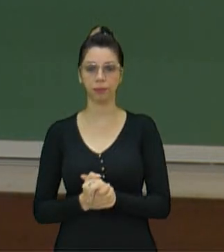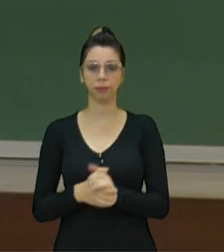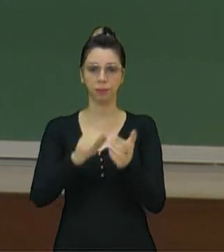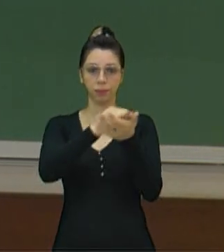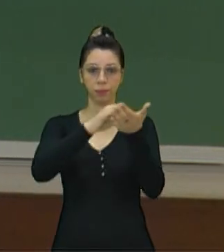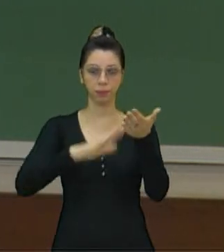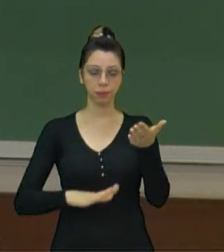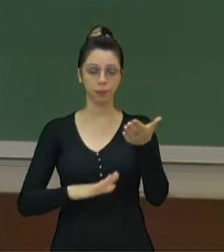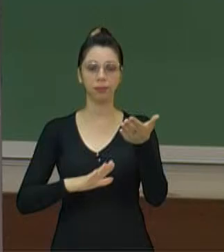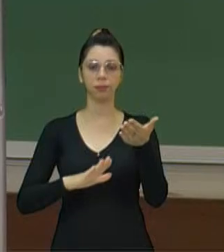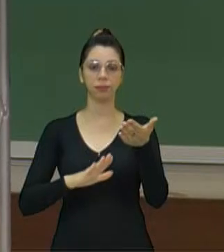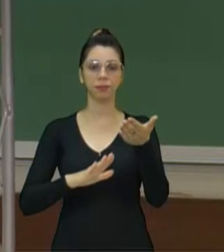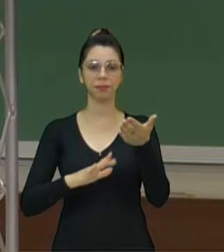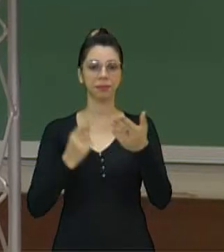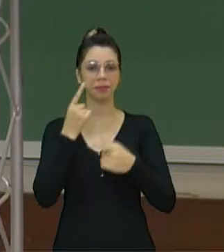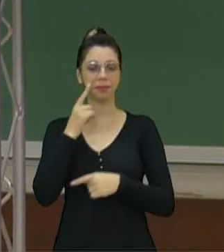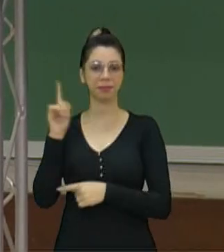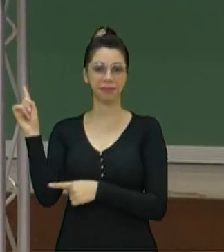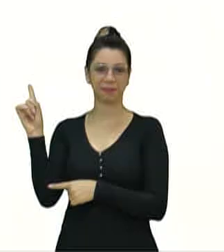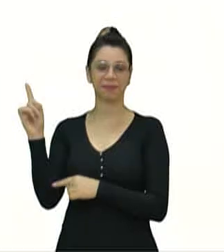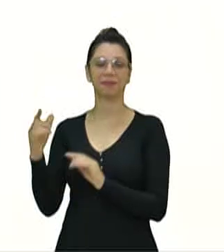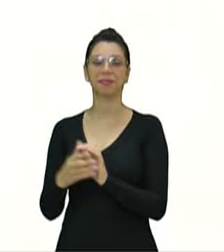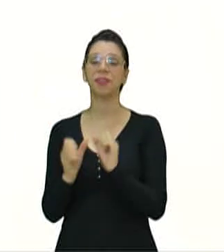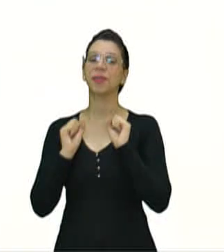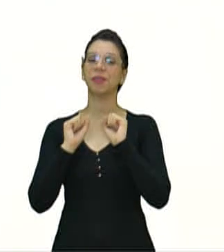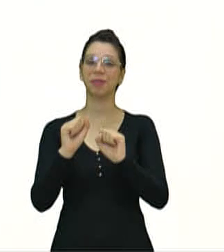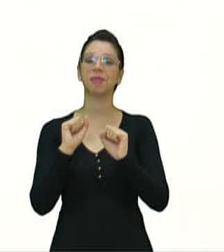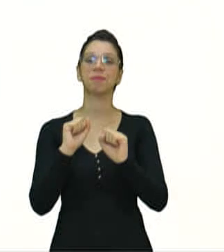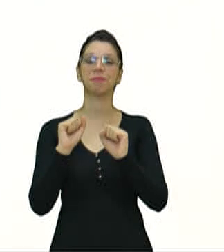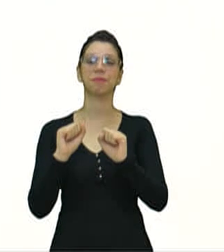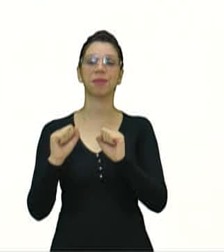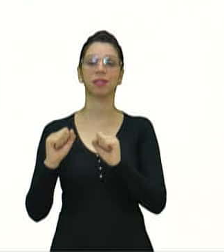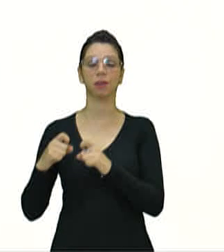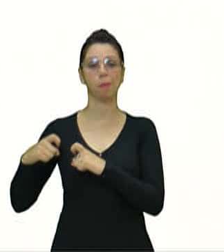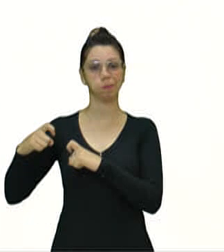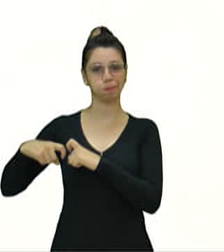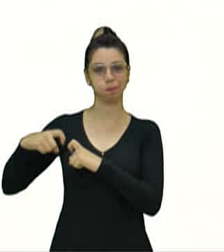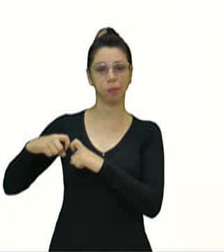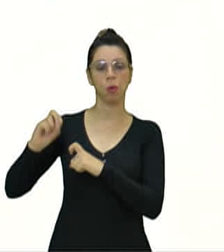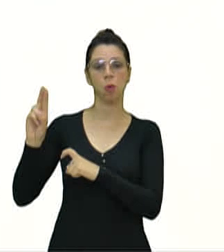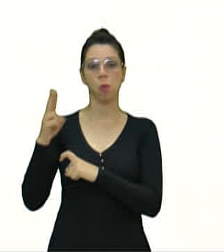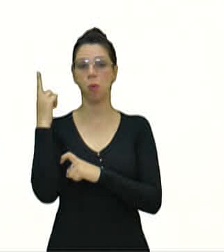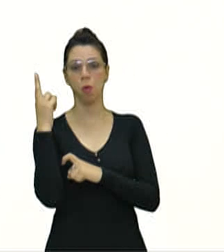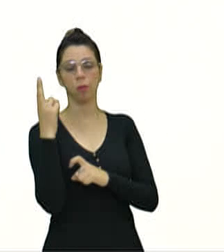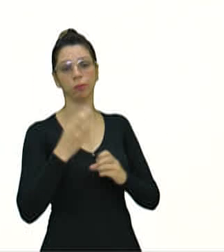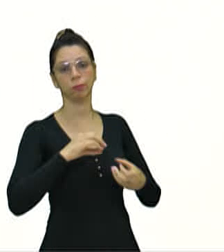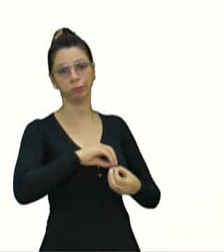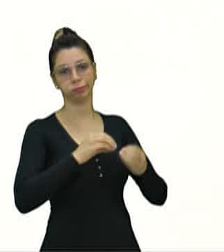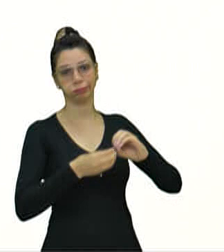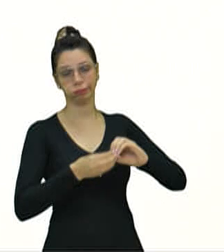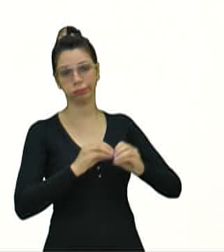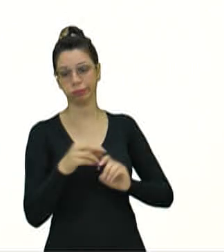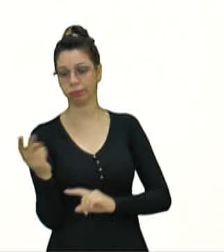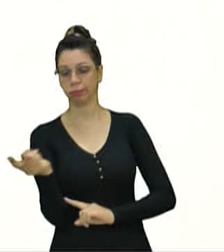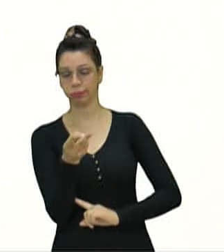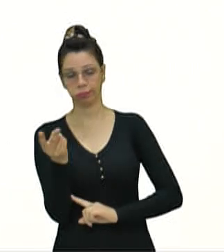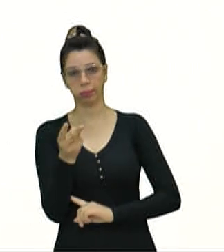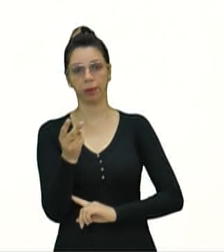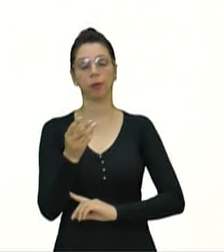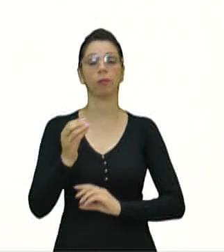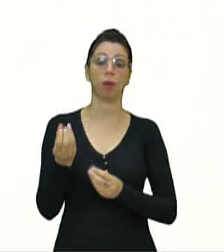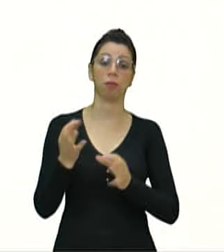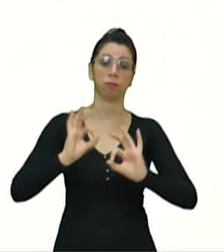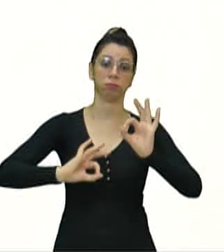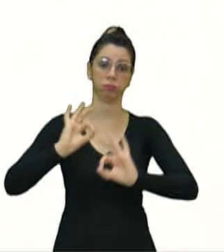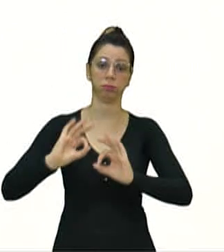Exercício. Como vimos, os seres vivos podem reproduzir-se sexuada ou assexuadamente, conforme a organização celular